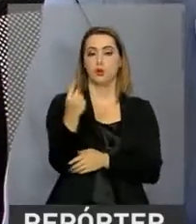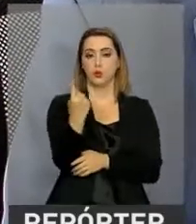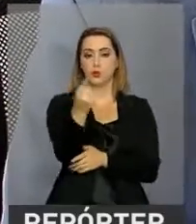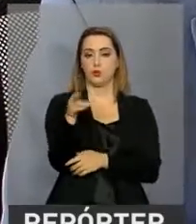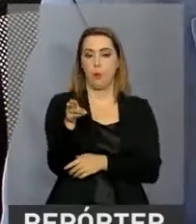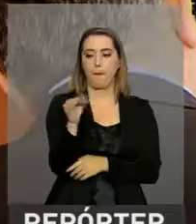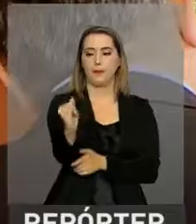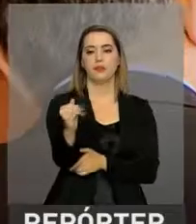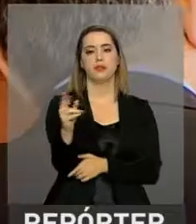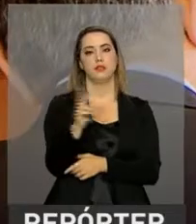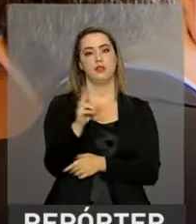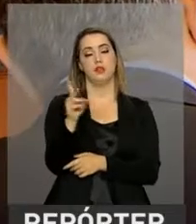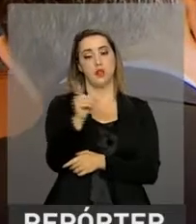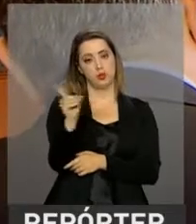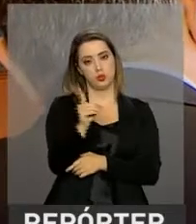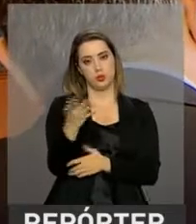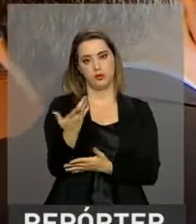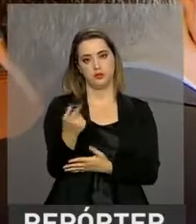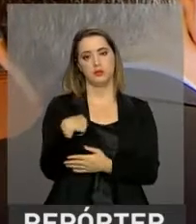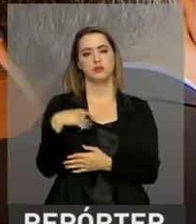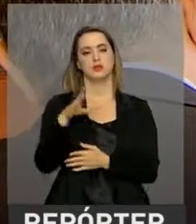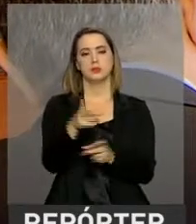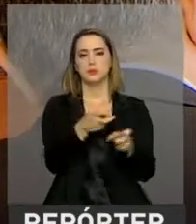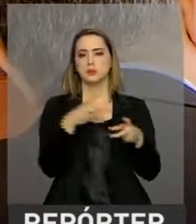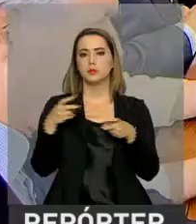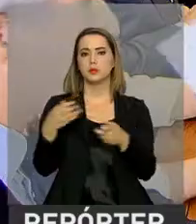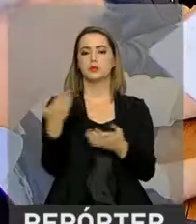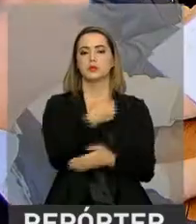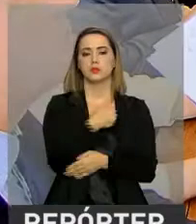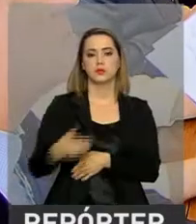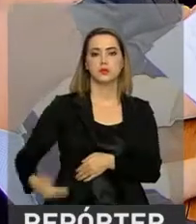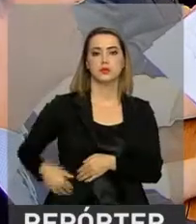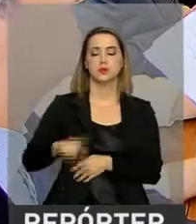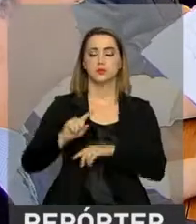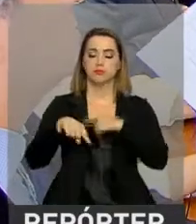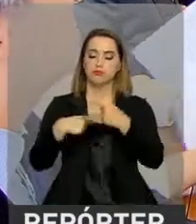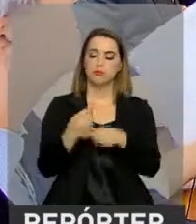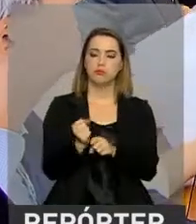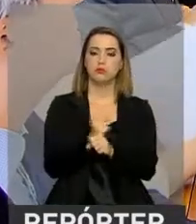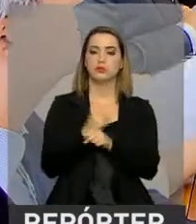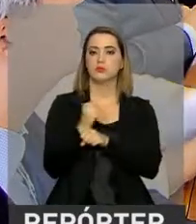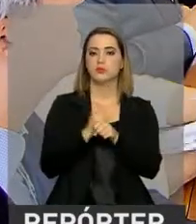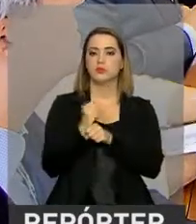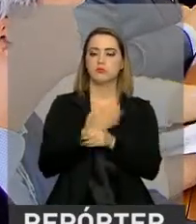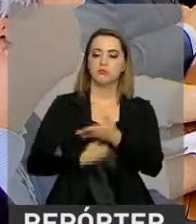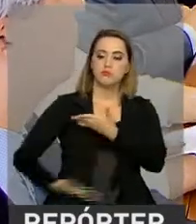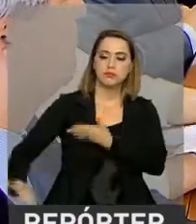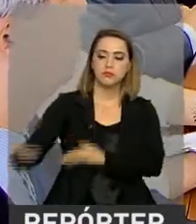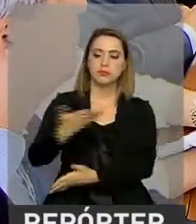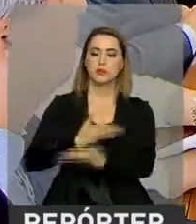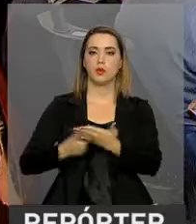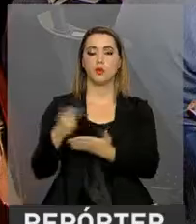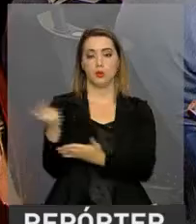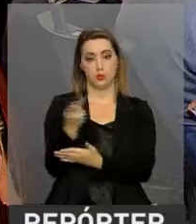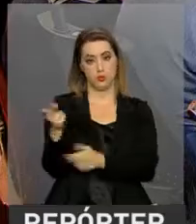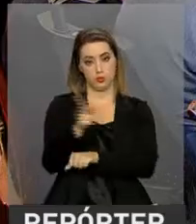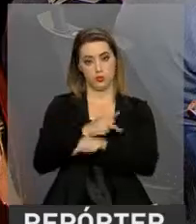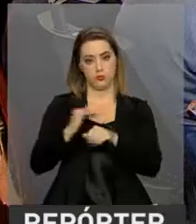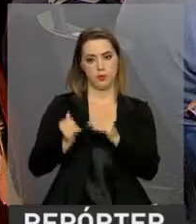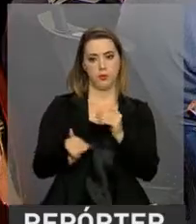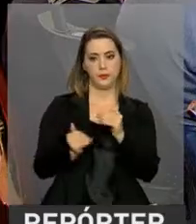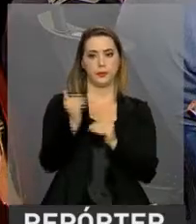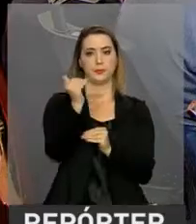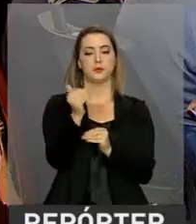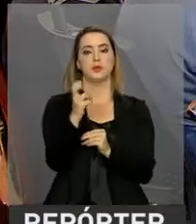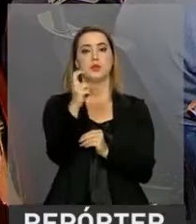de dólares a expectativa do governo brasileiro é que nos próximos anos as trocas entre os países superem o